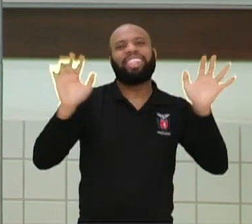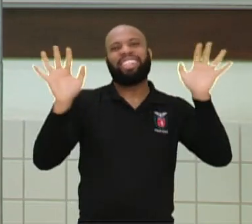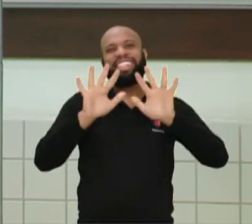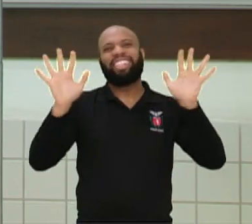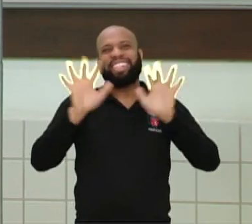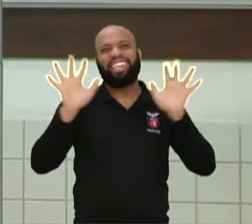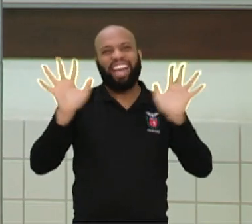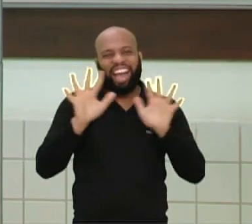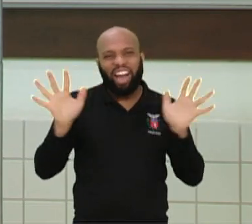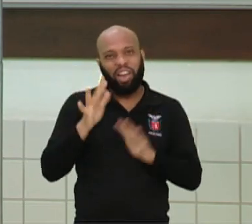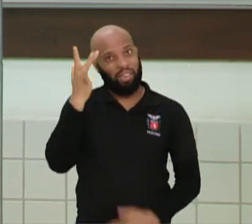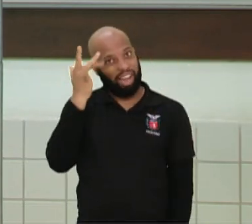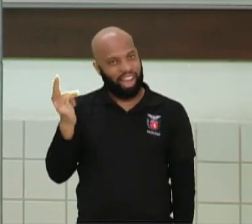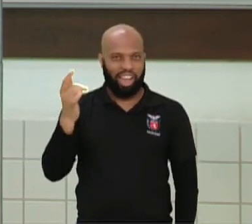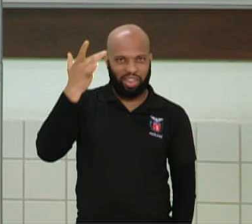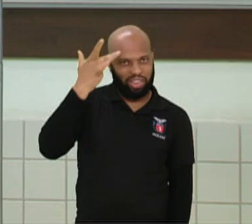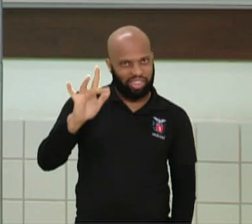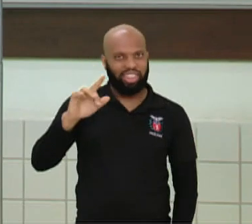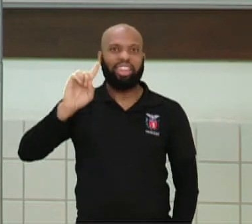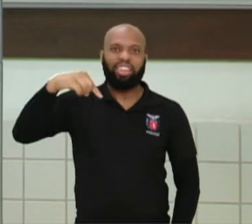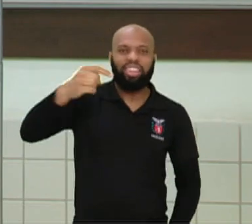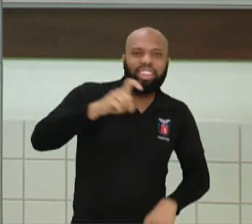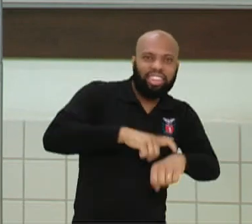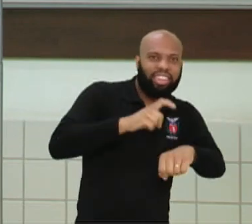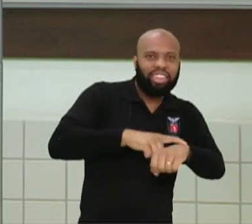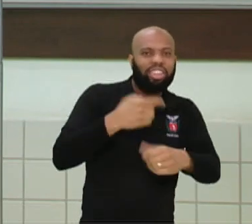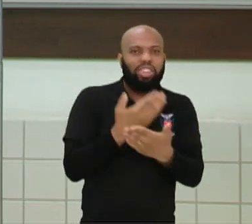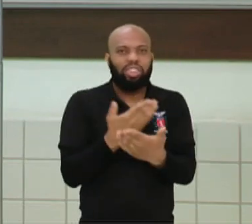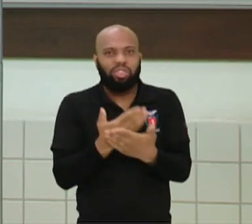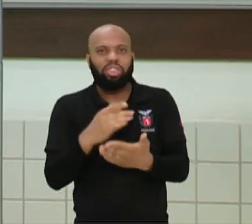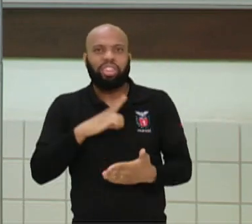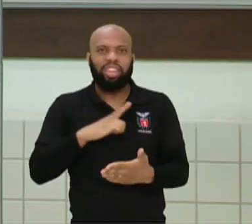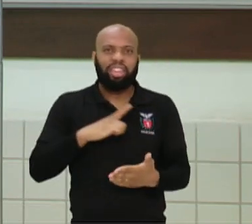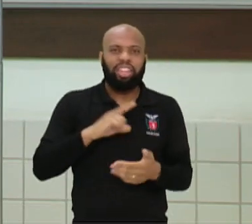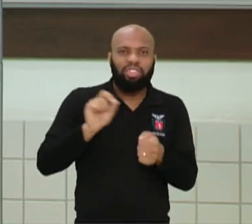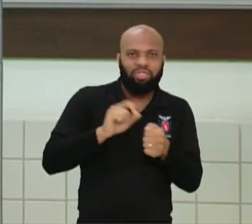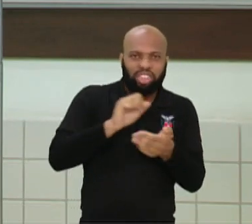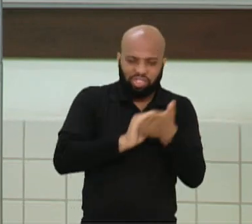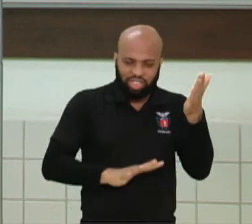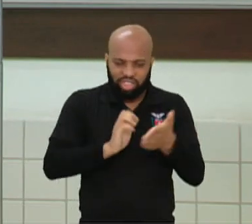pouquinho amanhã, né? Então, dá tempo de vocês estudarem bastante, não deixarem de